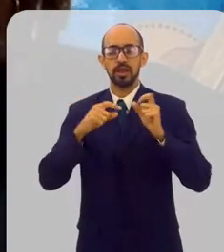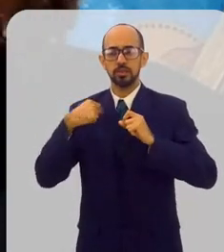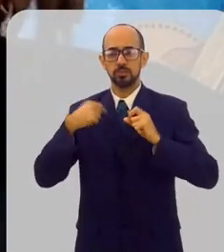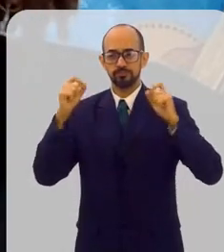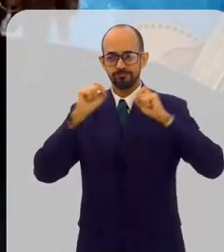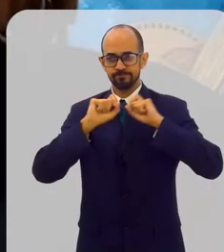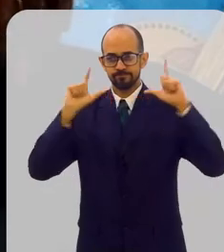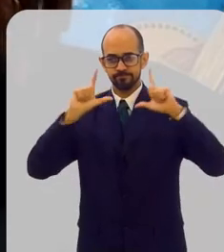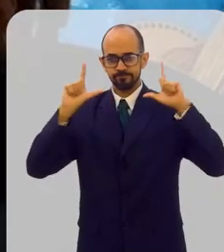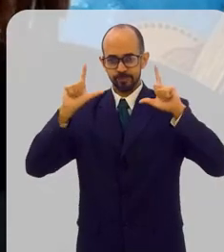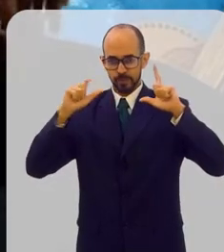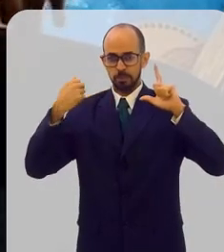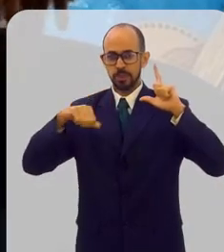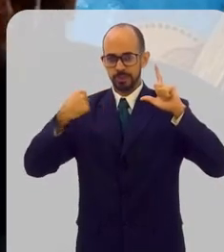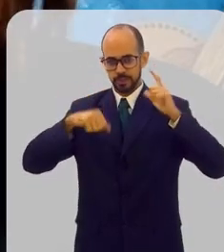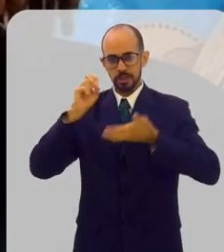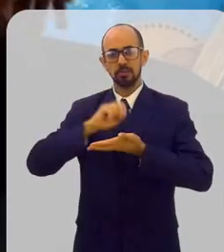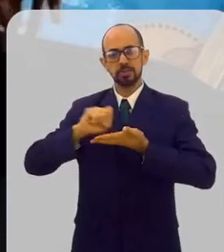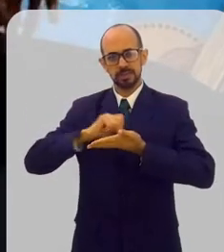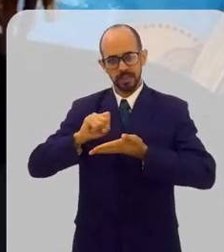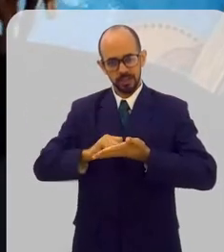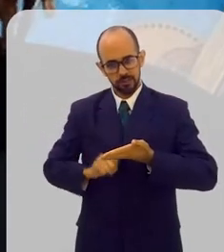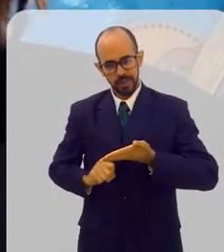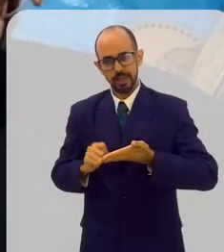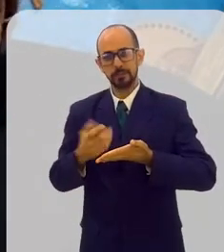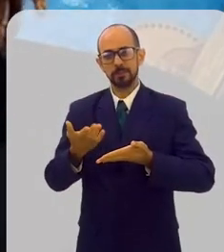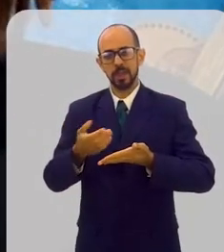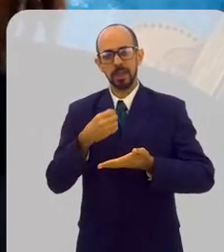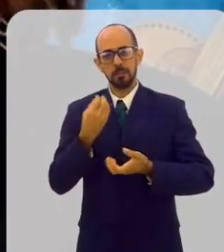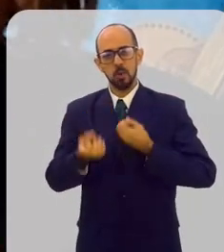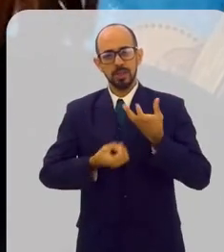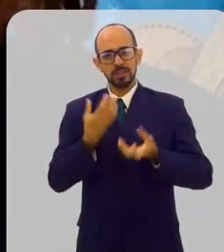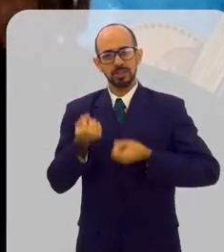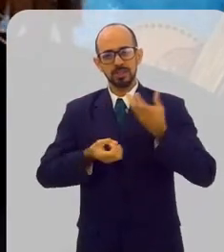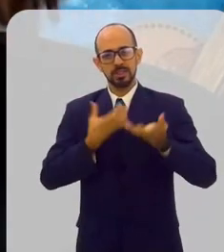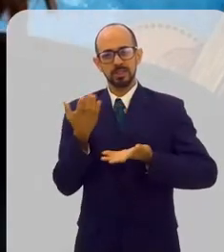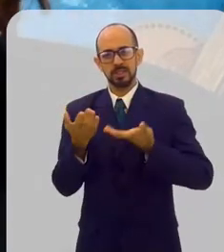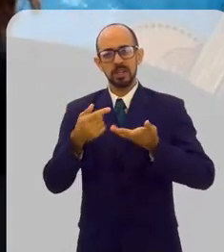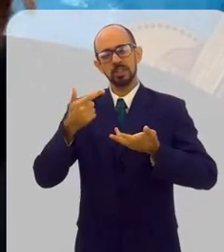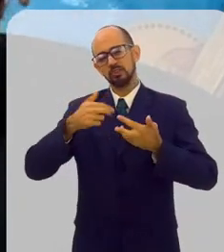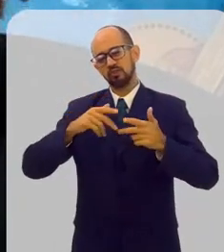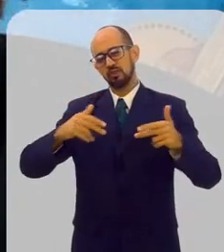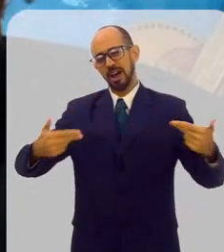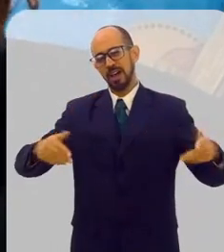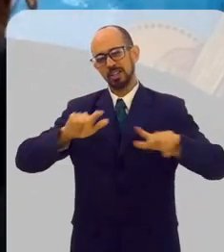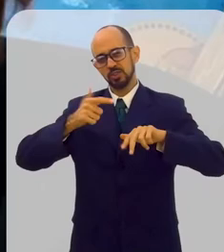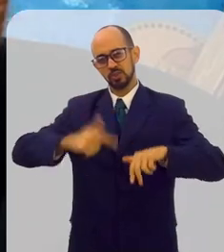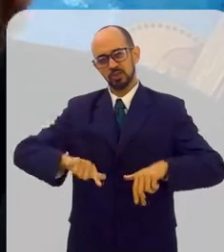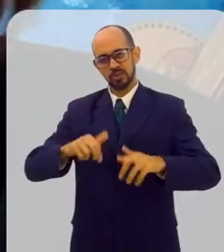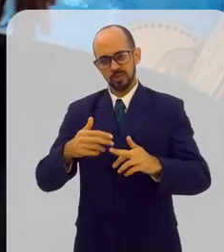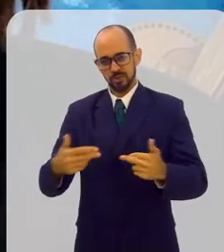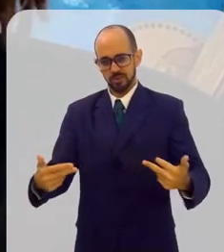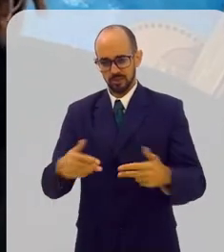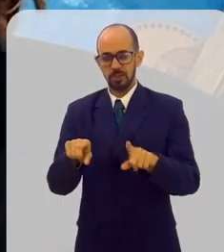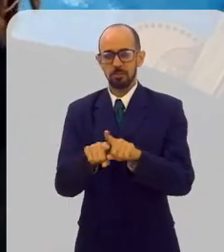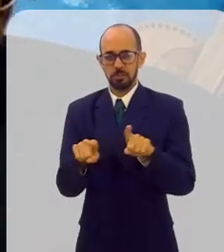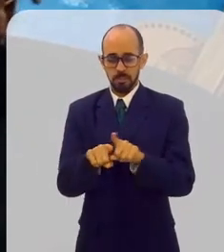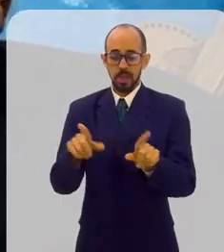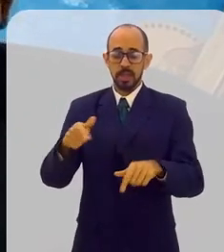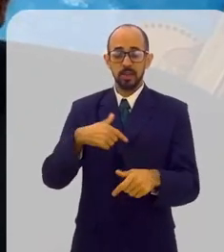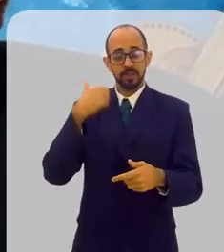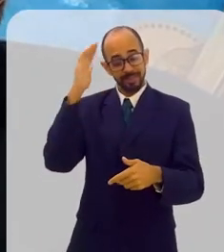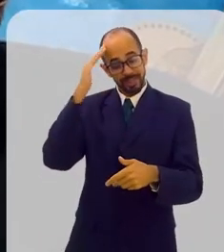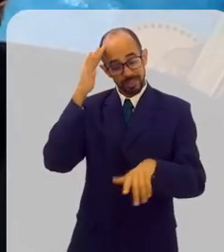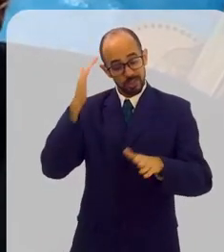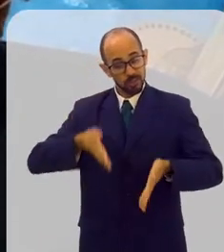meus olhos, os meus sentidos para a possibilidade da escrita, né, da poesia e de tantas outras coisas. Foi por ali que eu